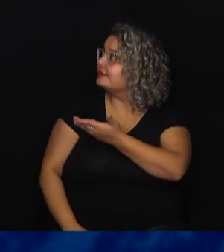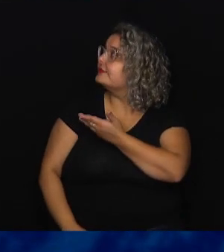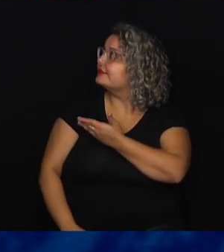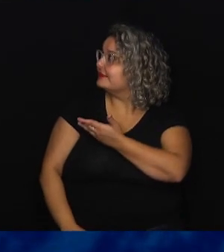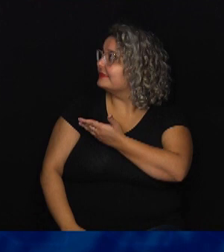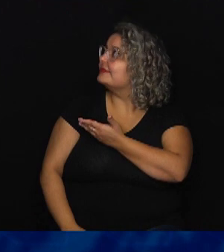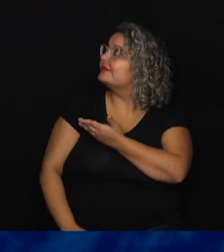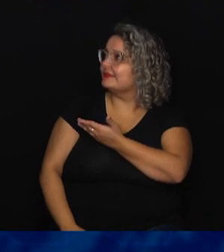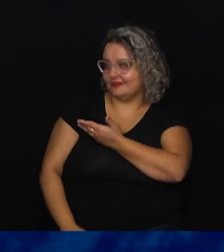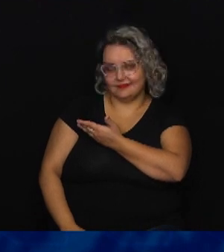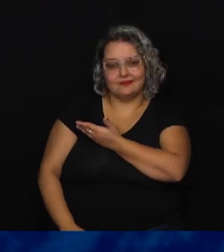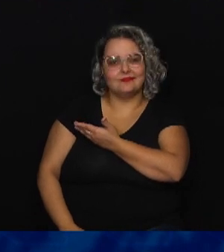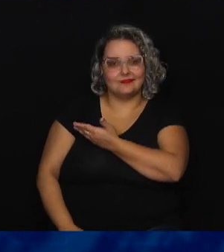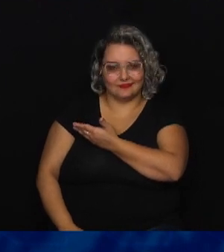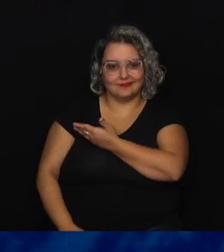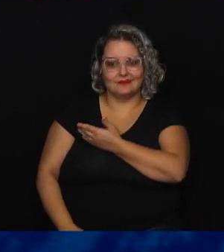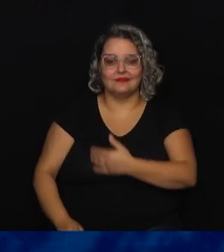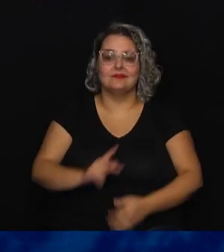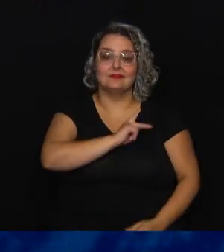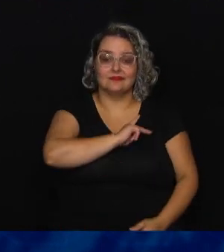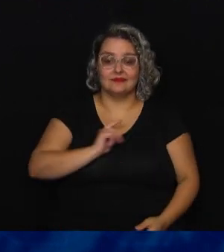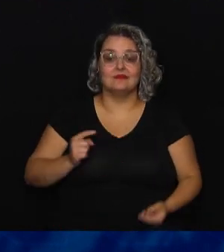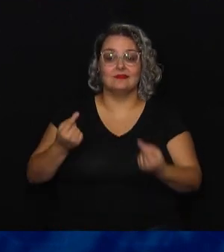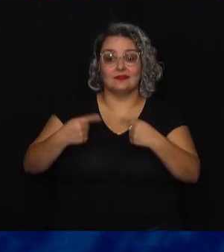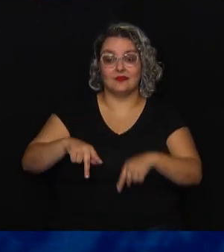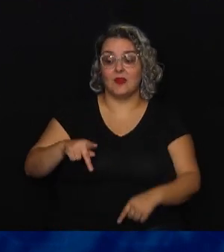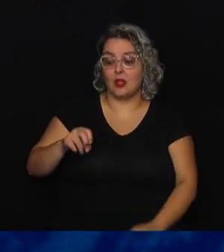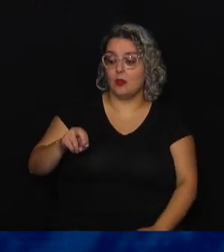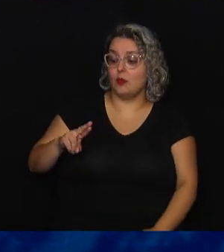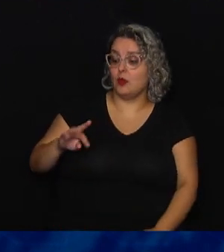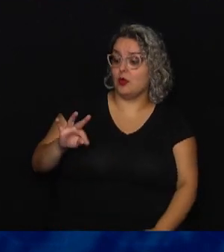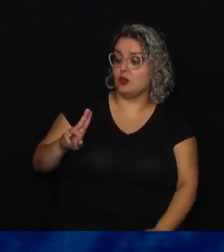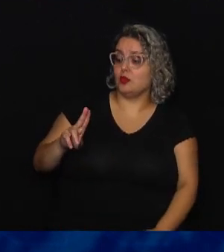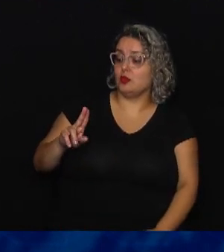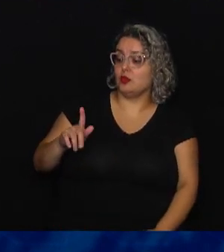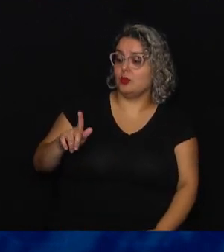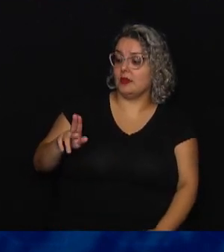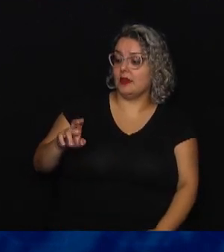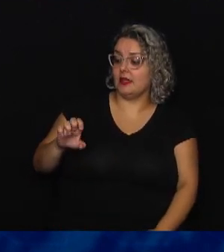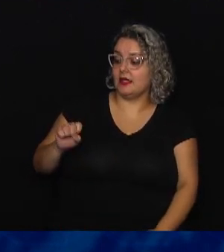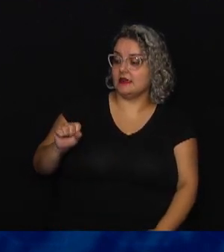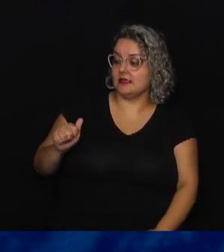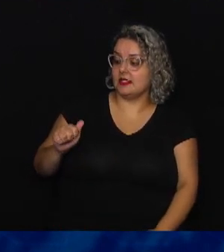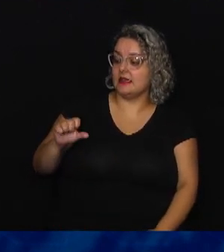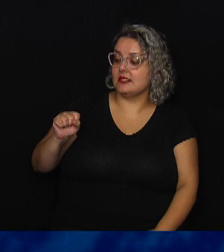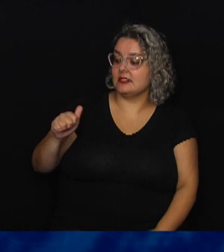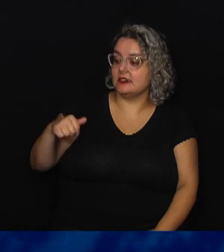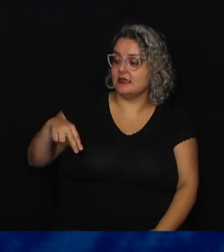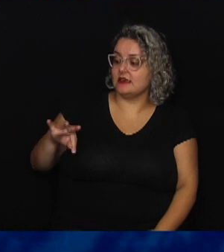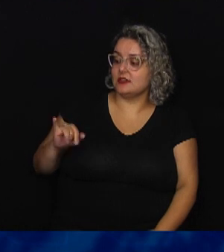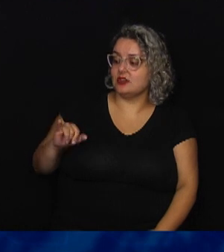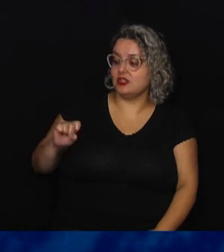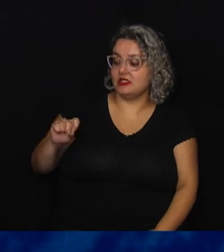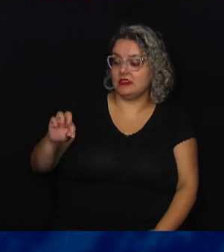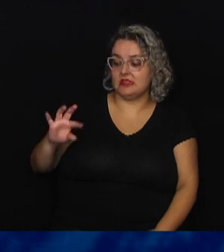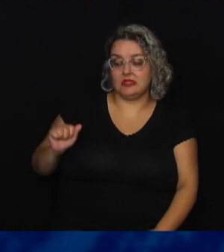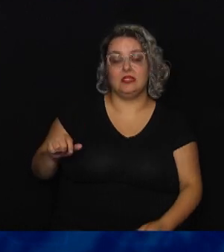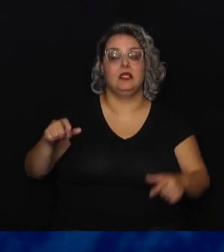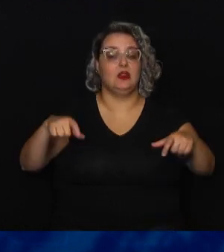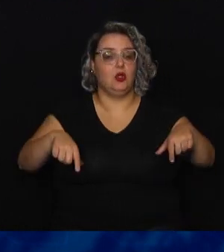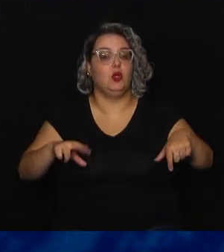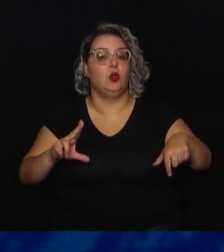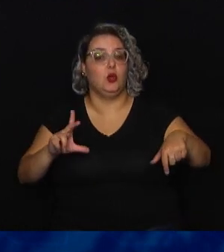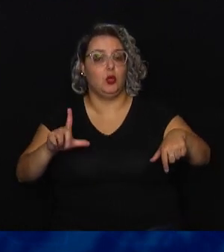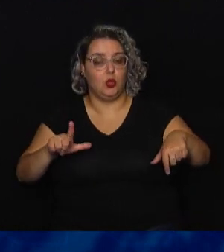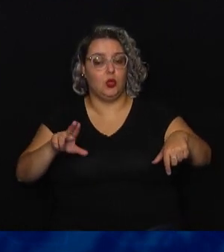sua tela, Ponte Preta contra a Portuguesa Santista, duelo aqui no estádio Moisés Lucarelli, líder Ponte Preta